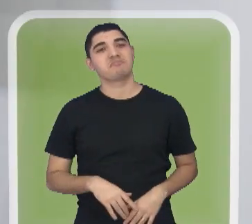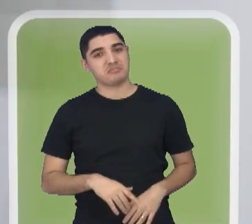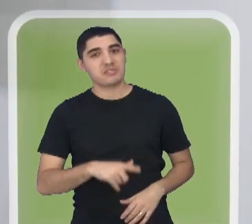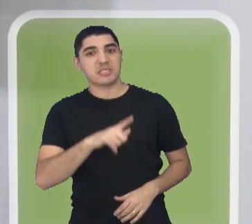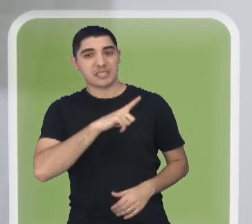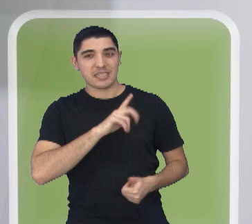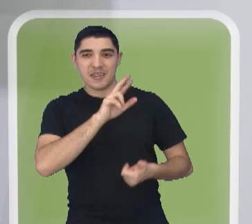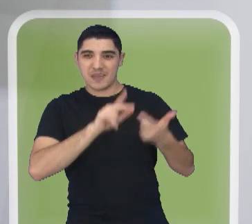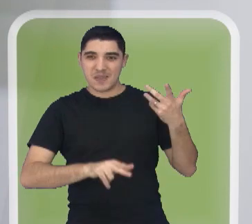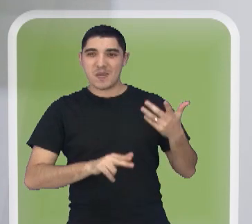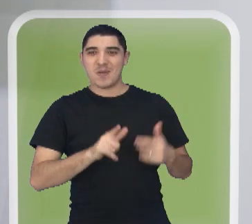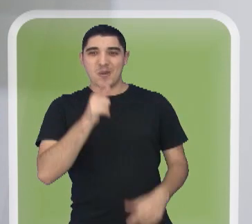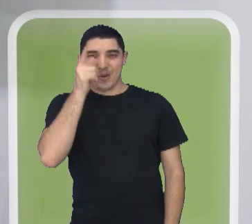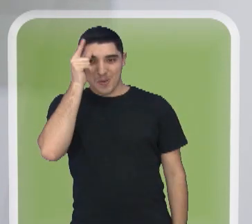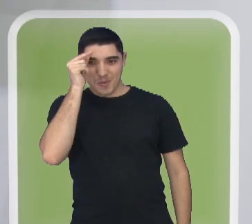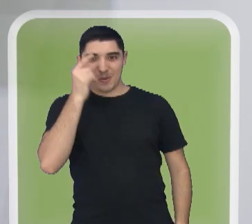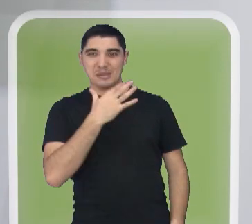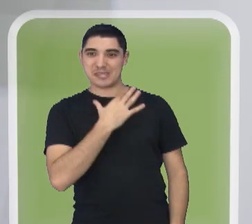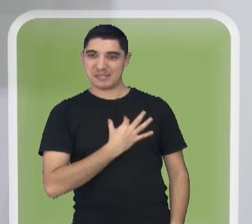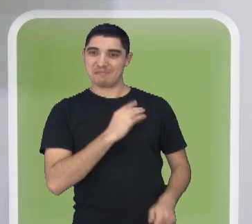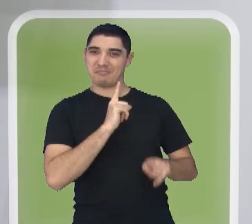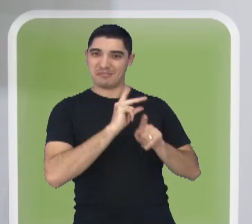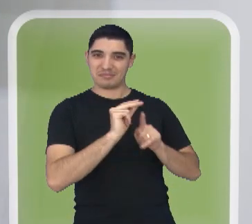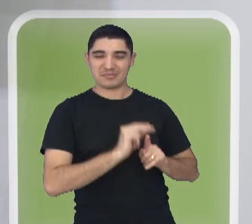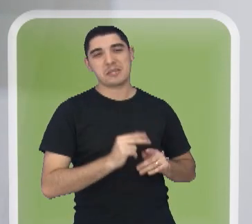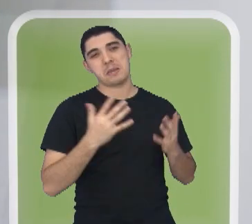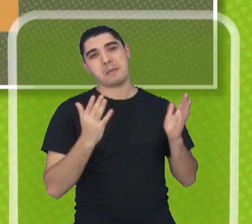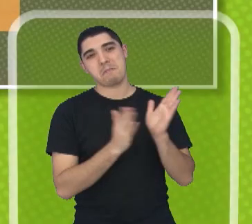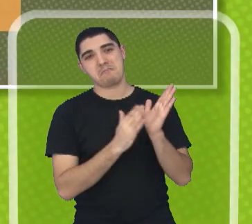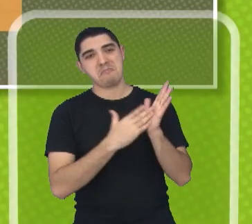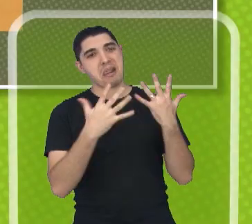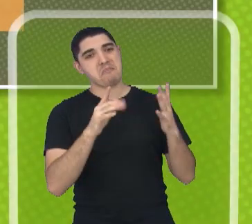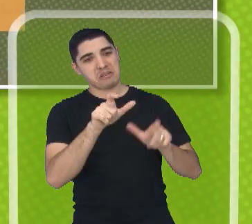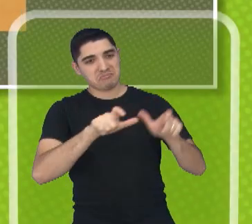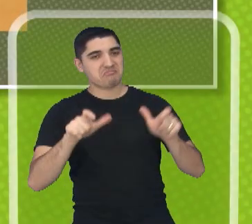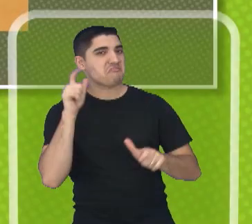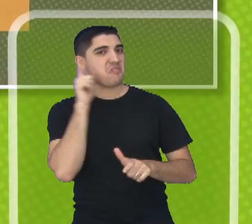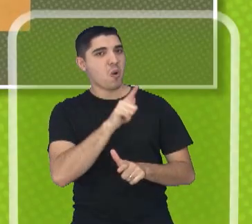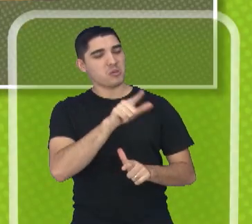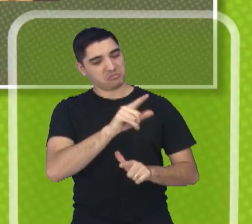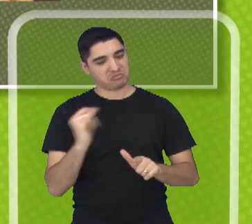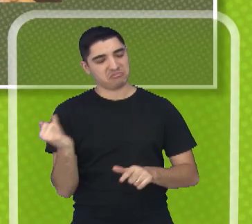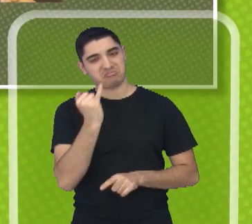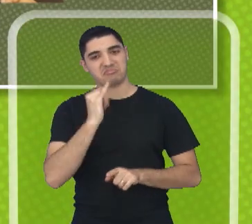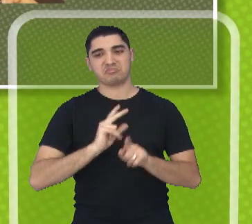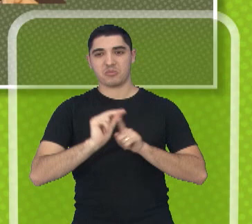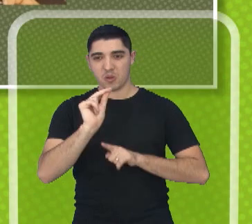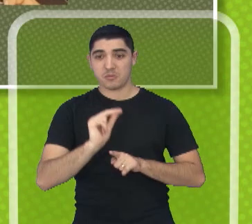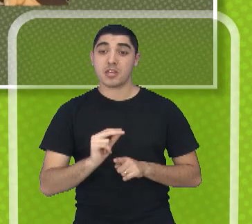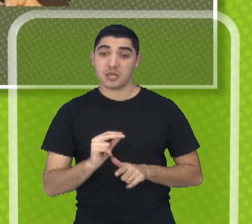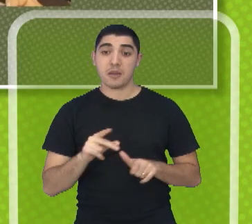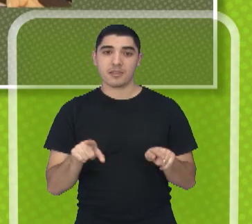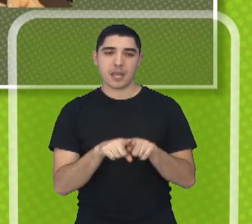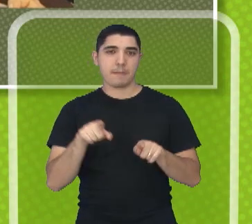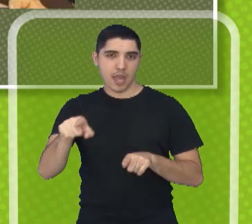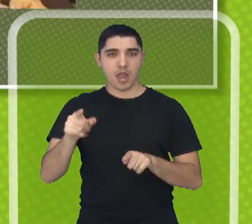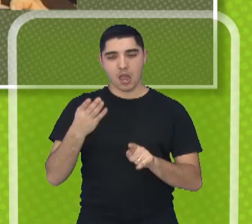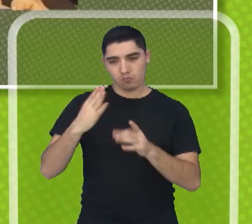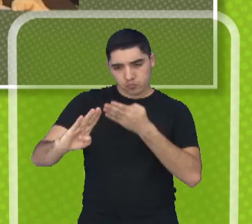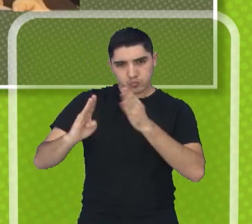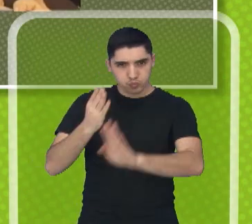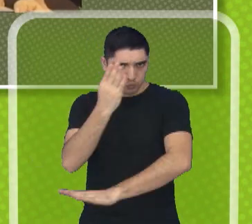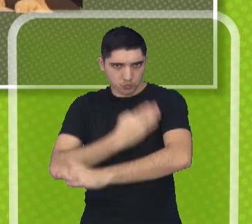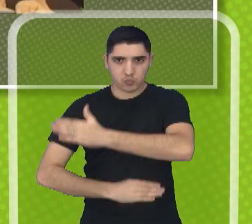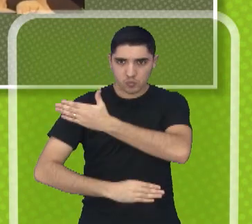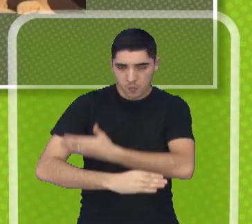Ufa! Mas parabéns aí para os atletas que conseguiram essas conquistas importantes. tanto para karatê, né, para modalidade,